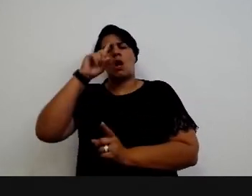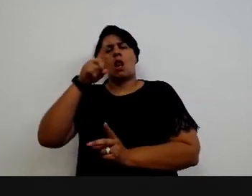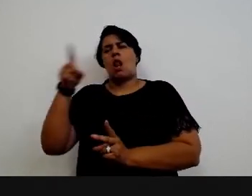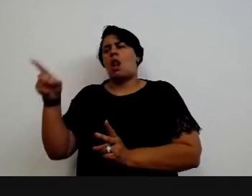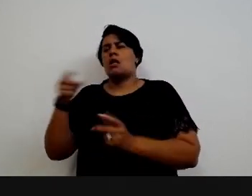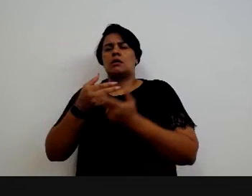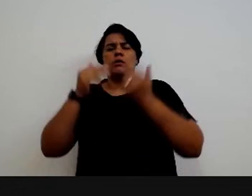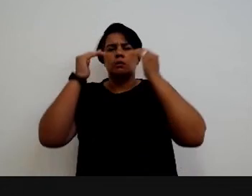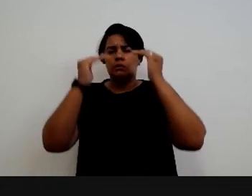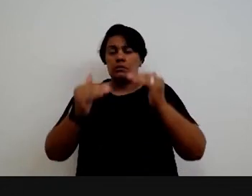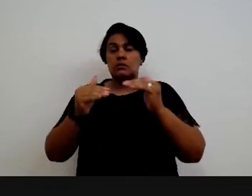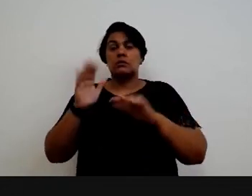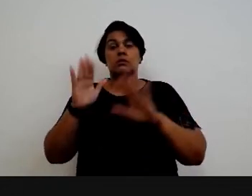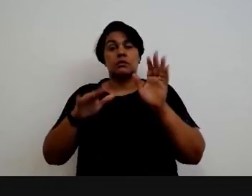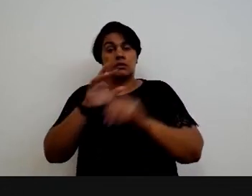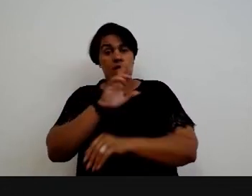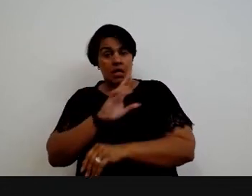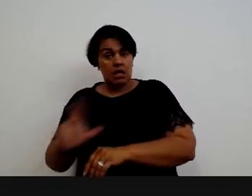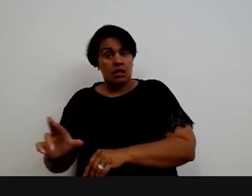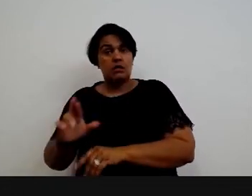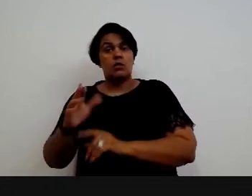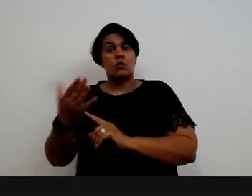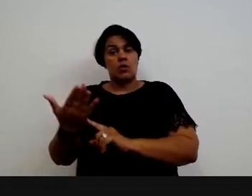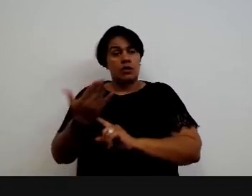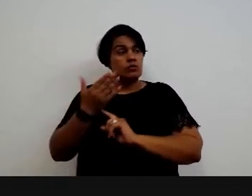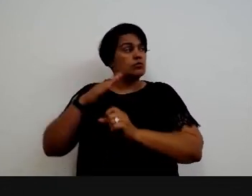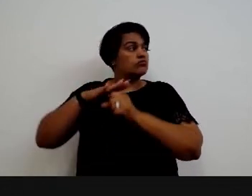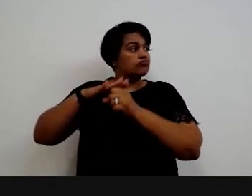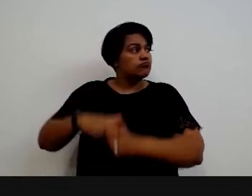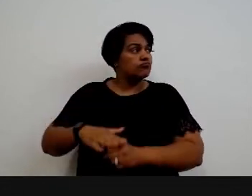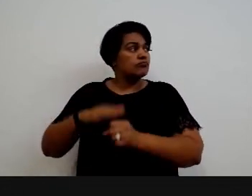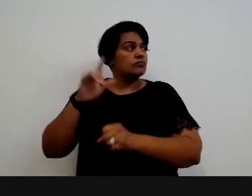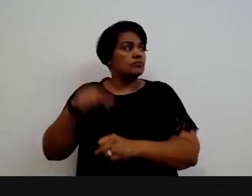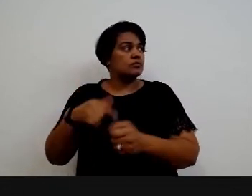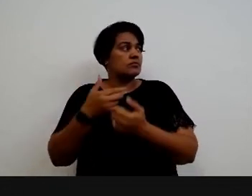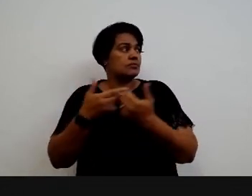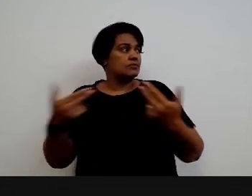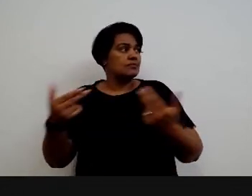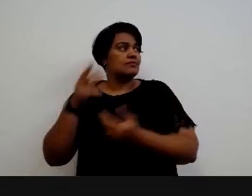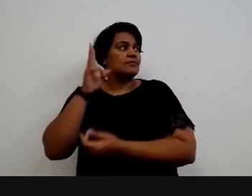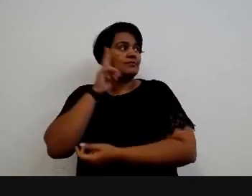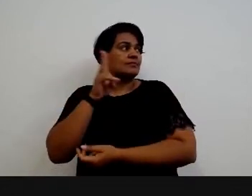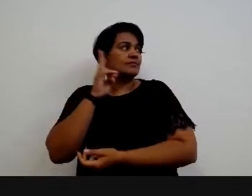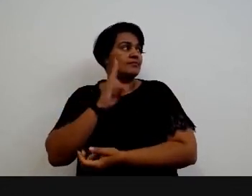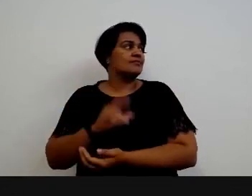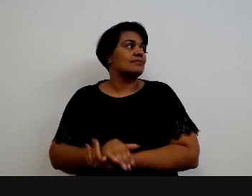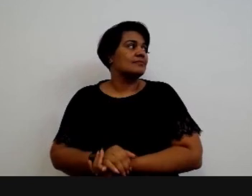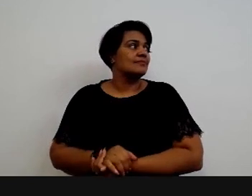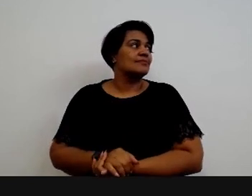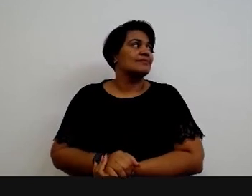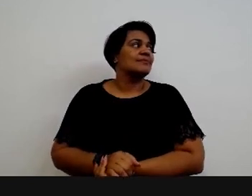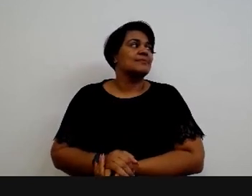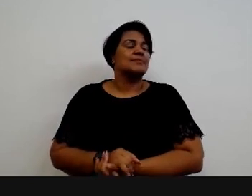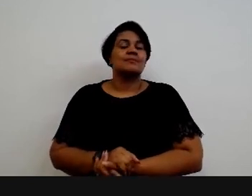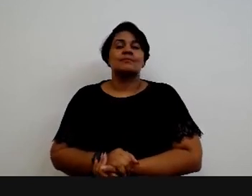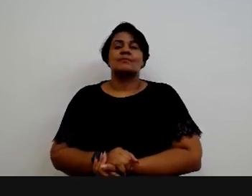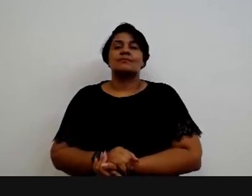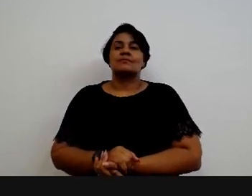E muitas vezes a religião ajuda a reforçar isso. Então, obrigada por essa lembrança também, Humberto. Eu